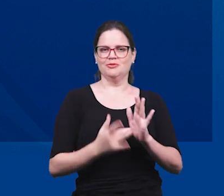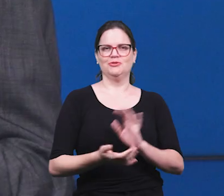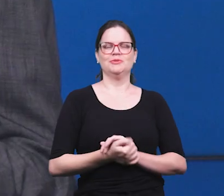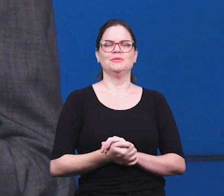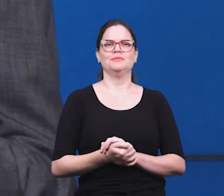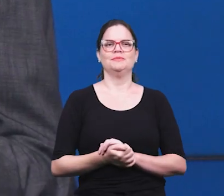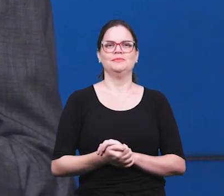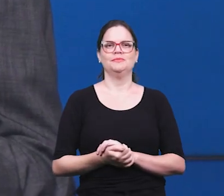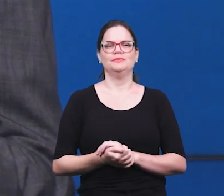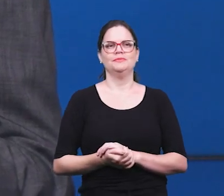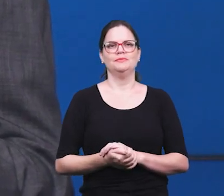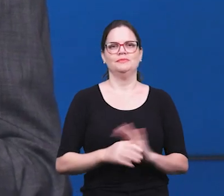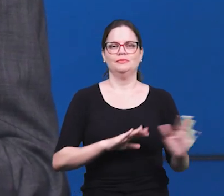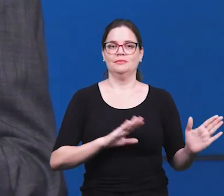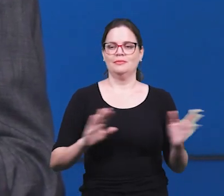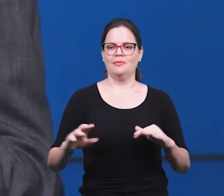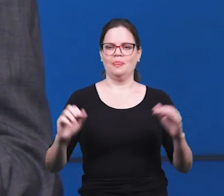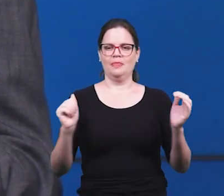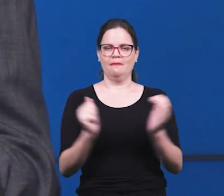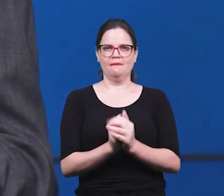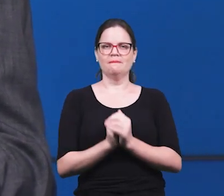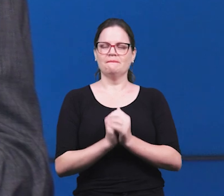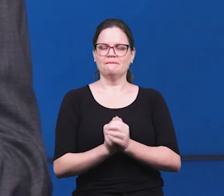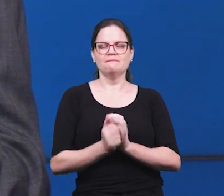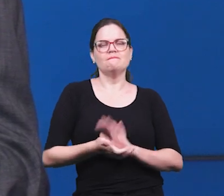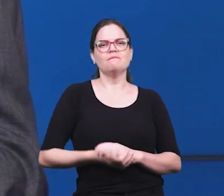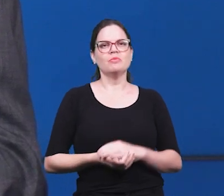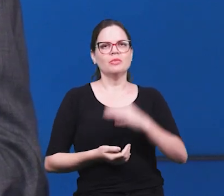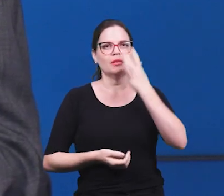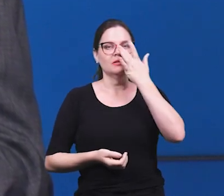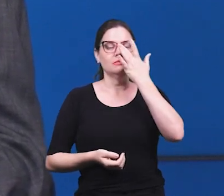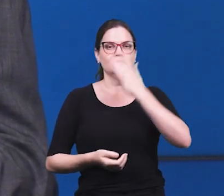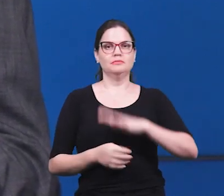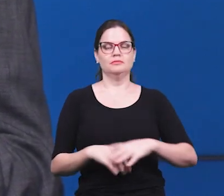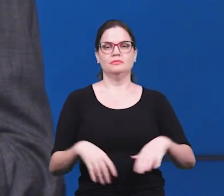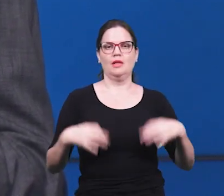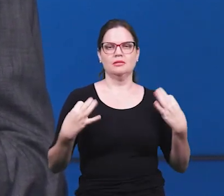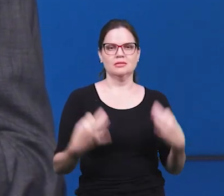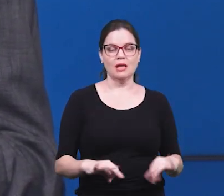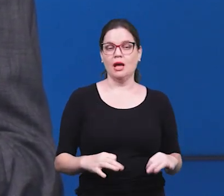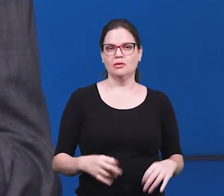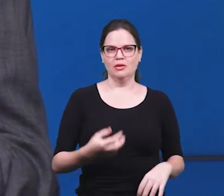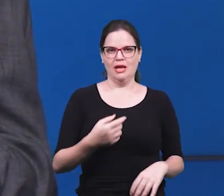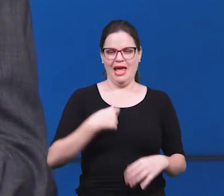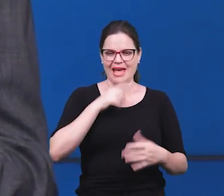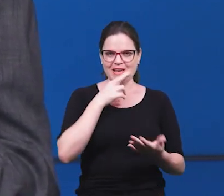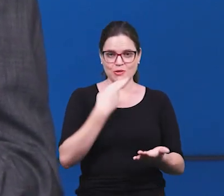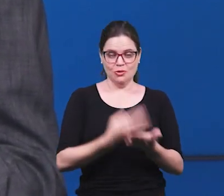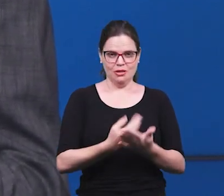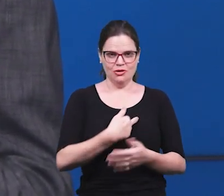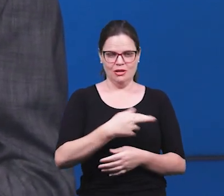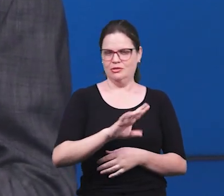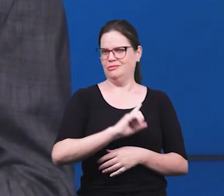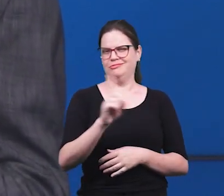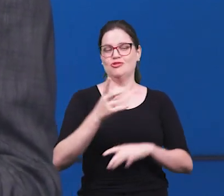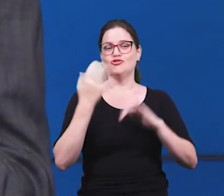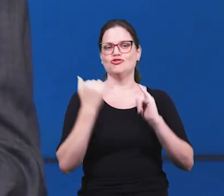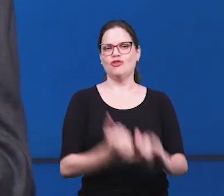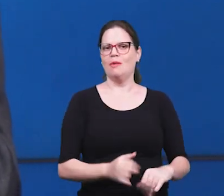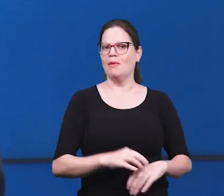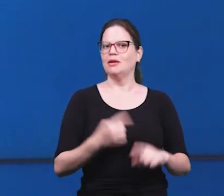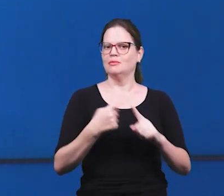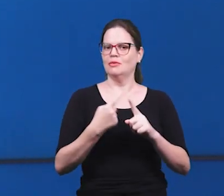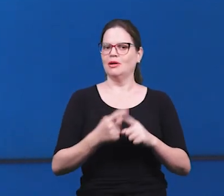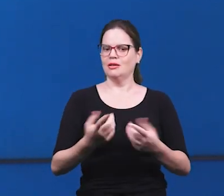Jesus. Amém, irmã Helenir? Jamais seria realmente resultado de uma religião, ou seja, o